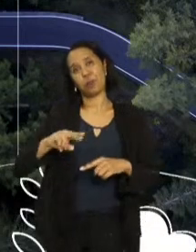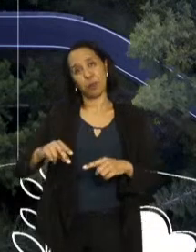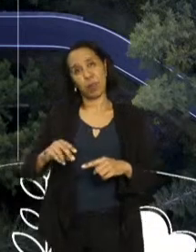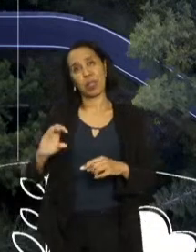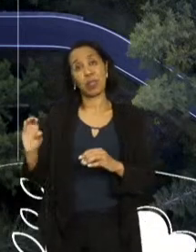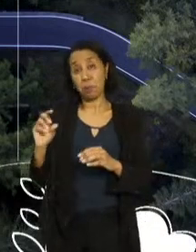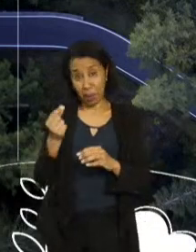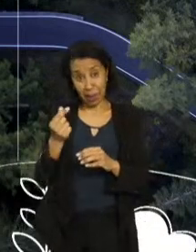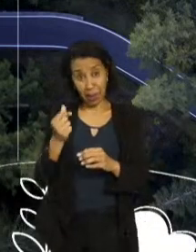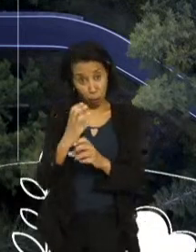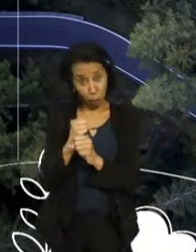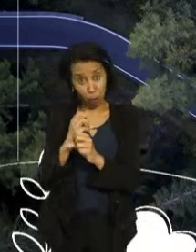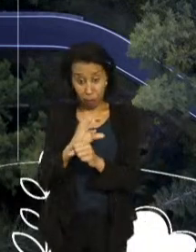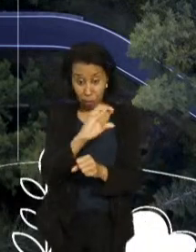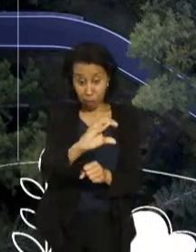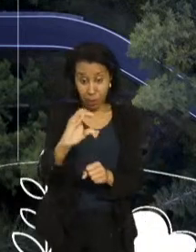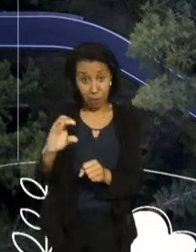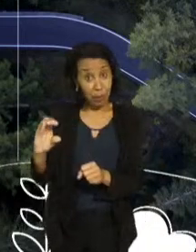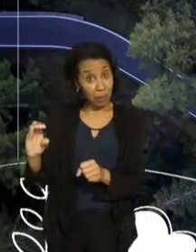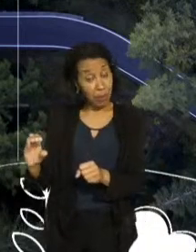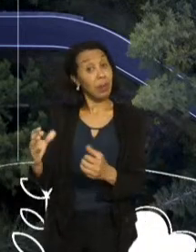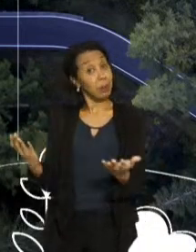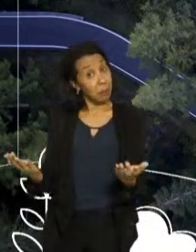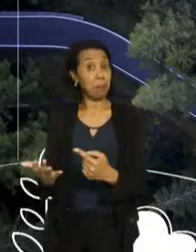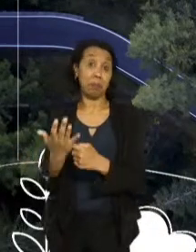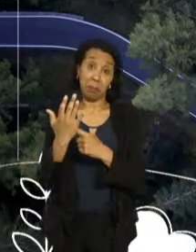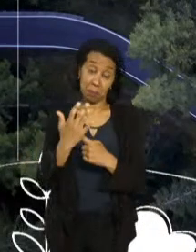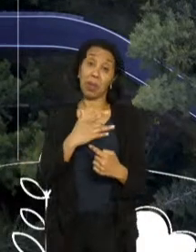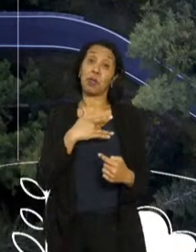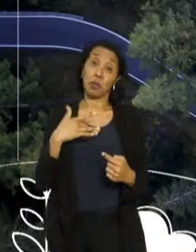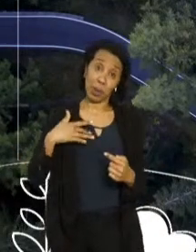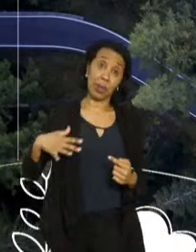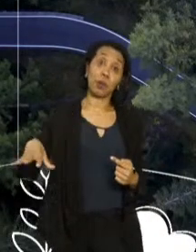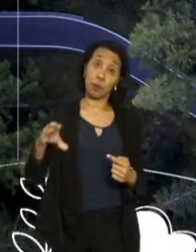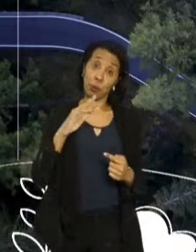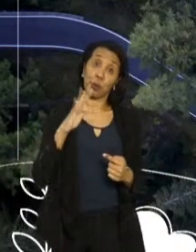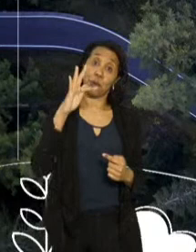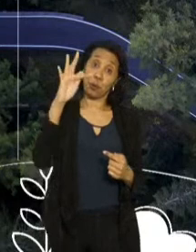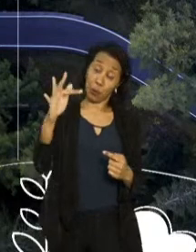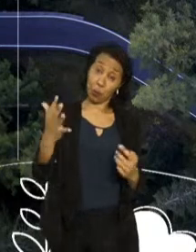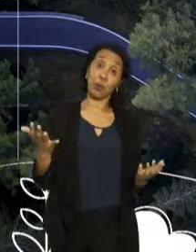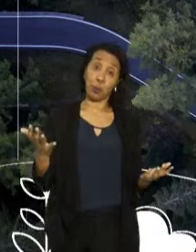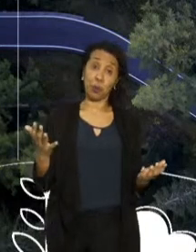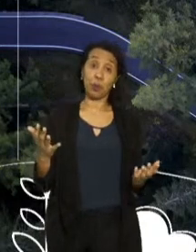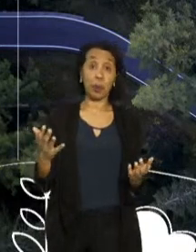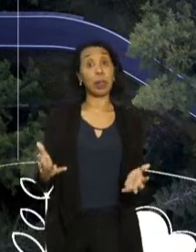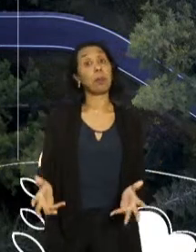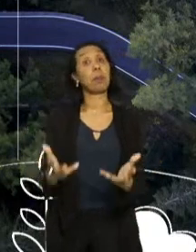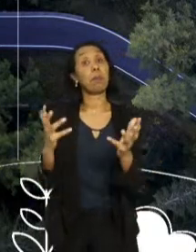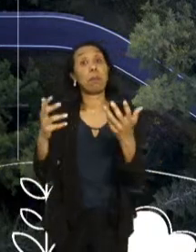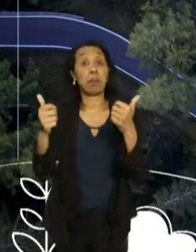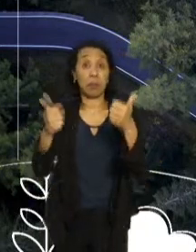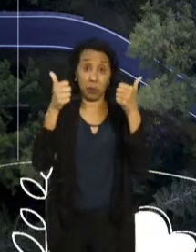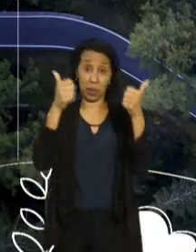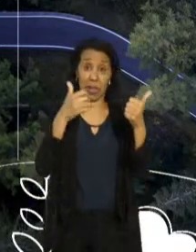orçamento que está sendo usado de forma reativa, de uma forma mais proativa para o futuro, para a gente ter um maior sucesso com isso,